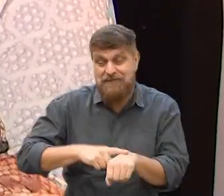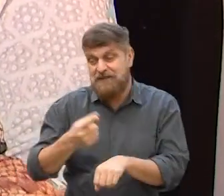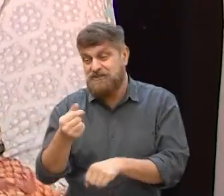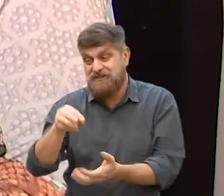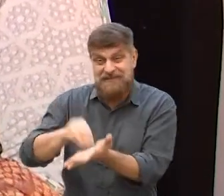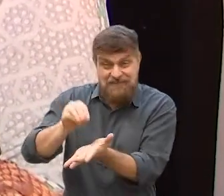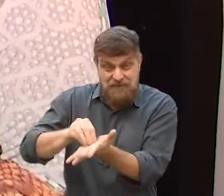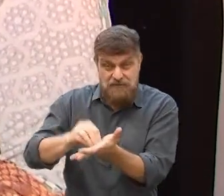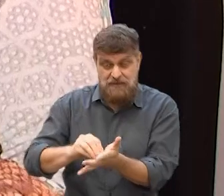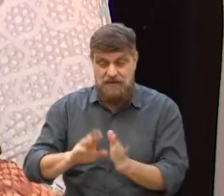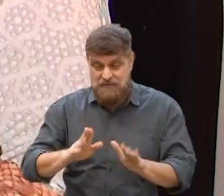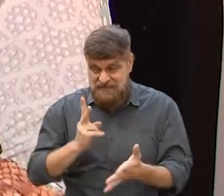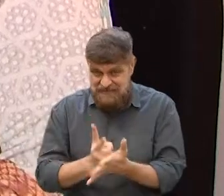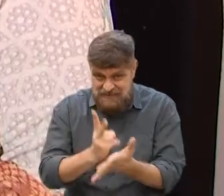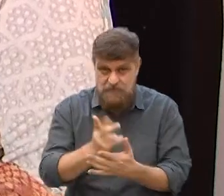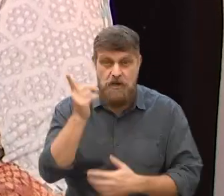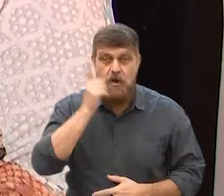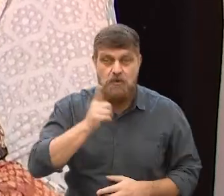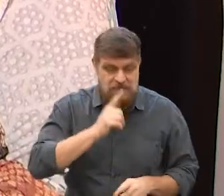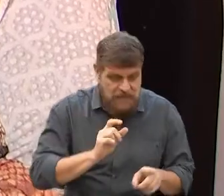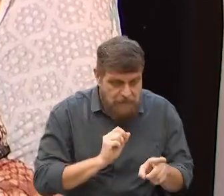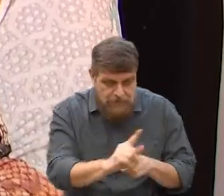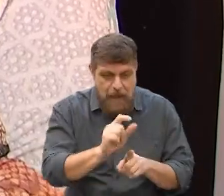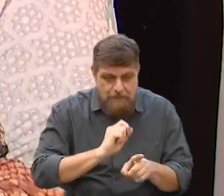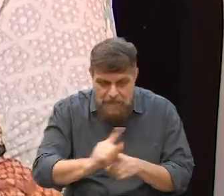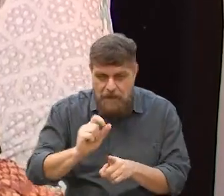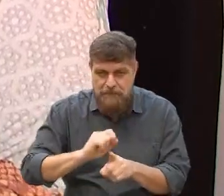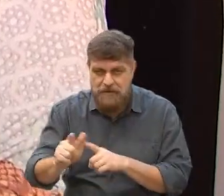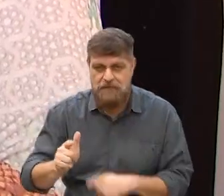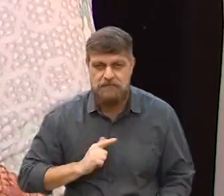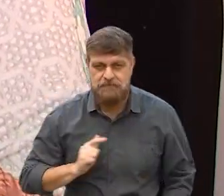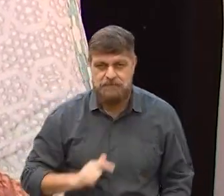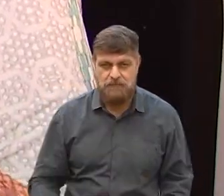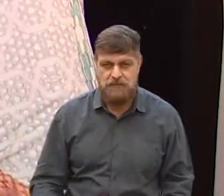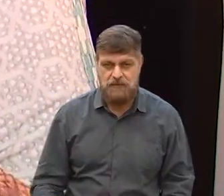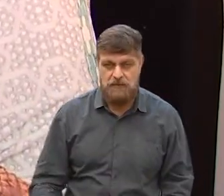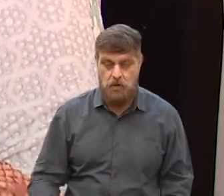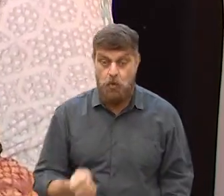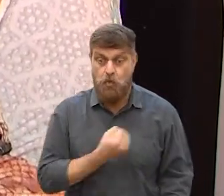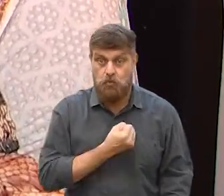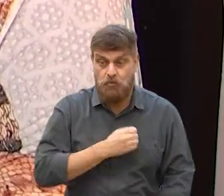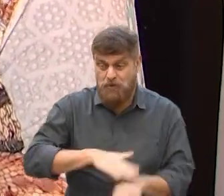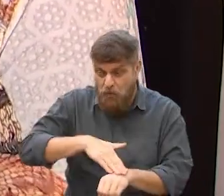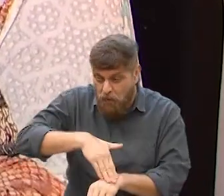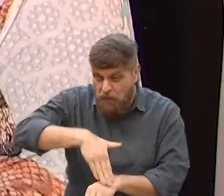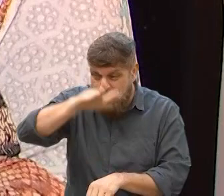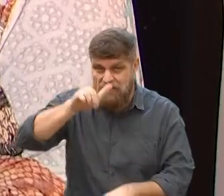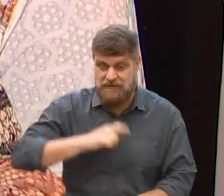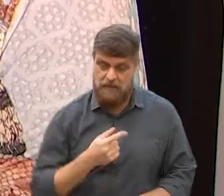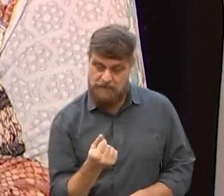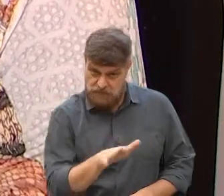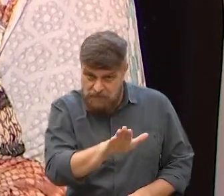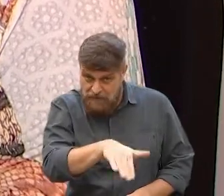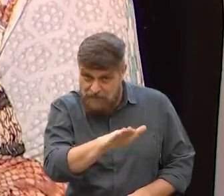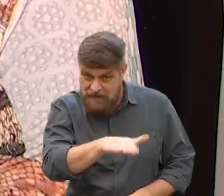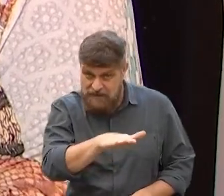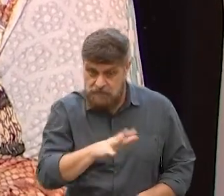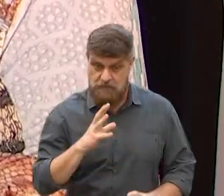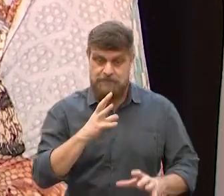confiança dos clientes e com um investimento de R$5.000, abriu a sua imobiliária. Os clientes começaram a gostar